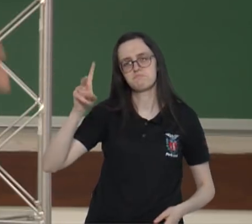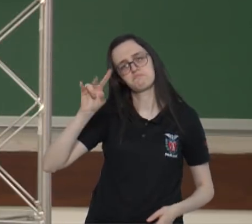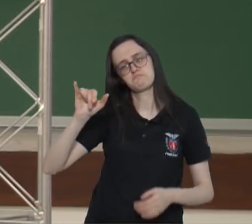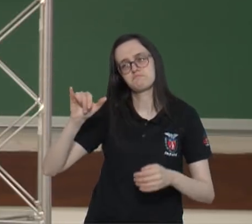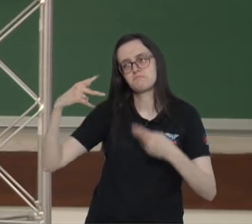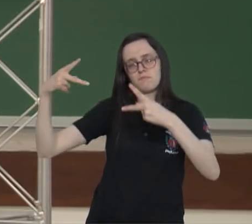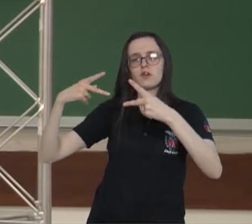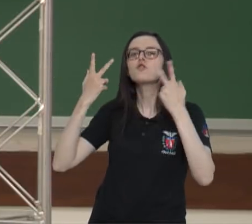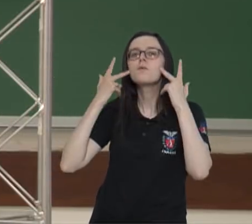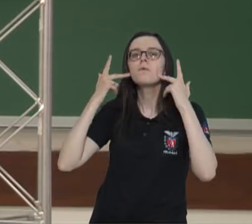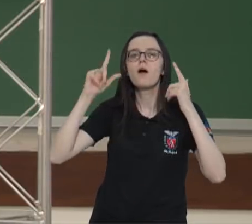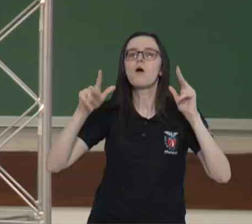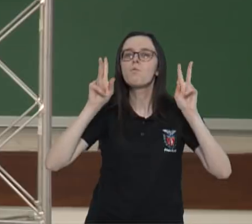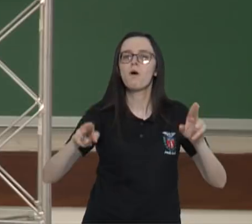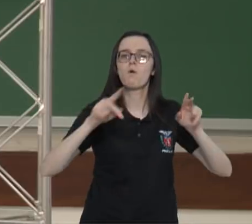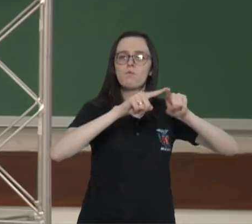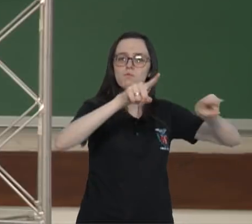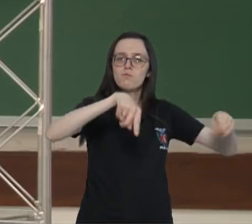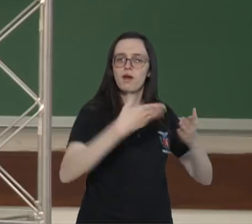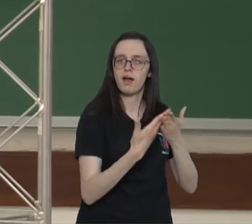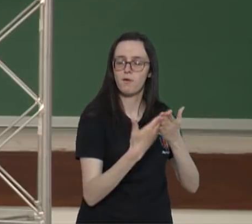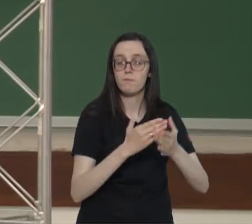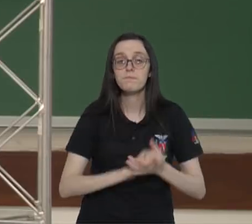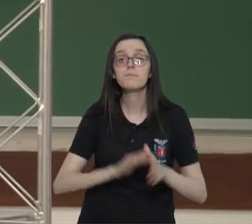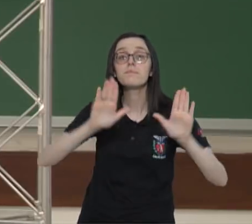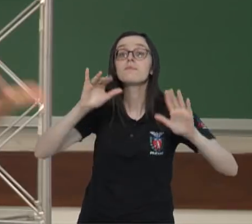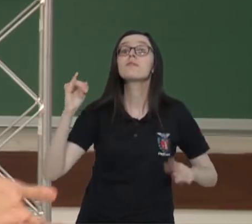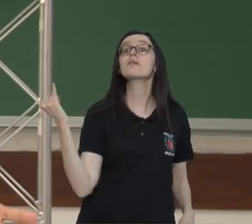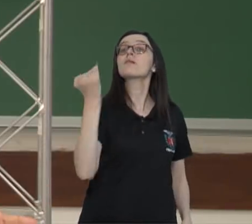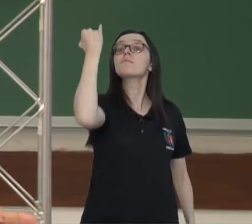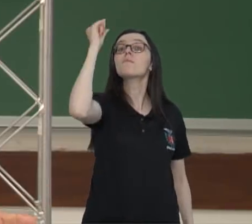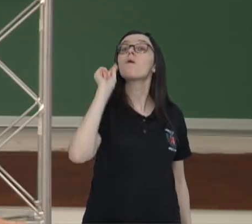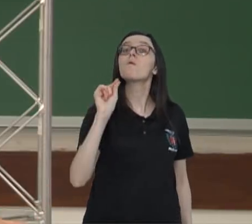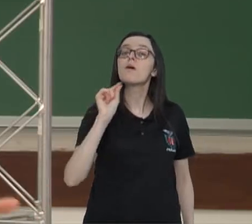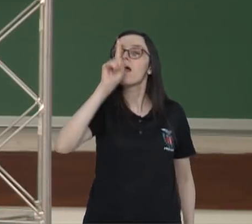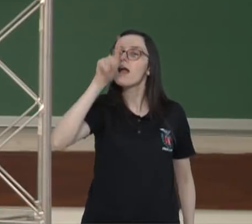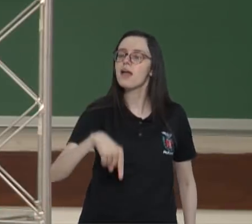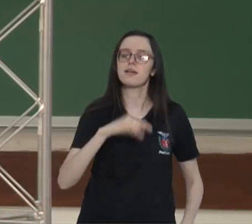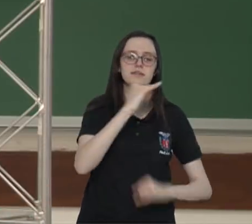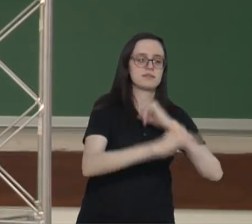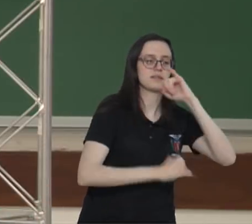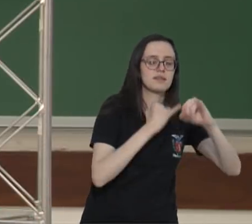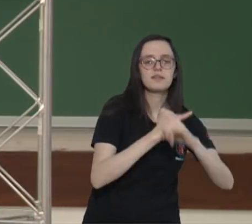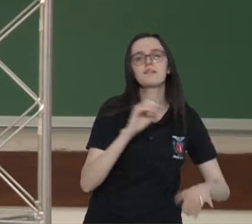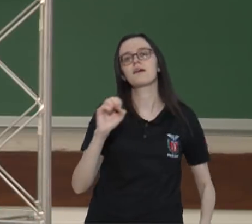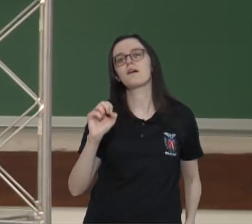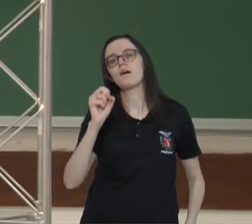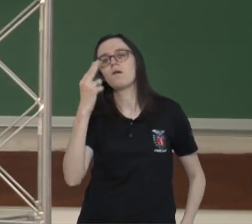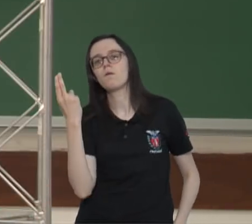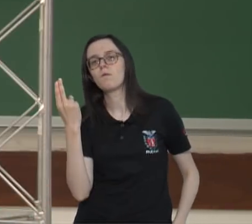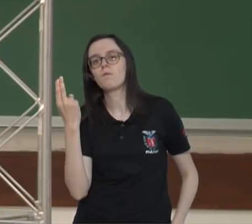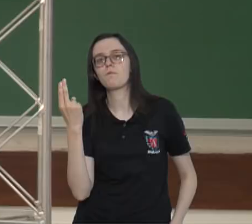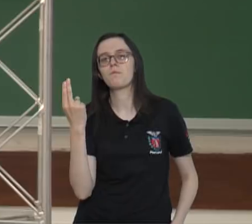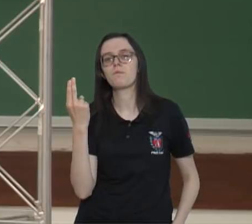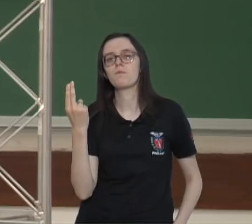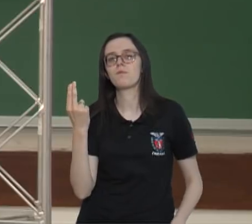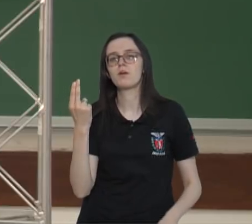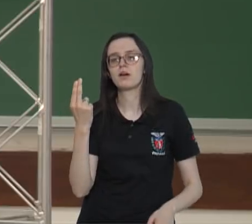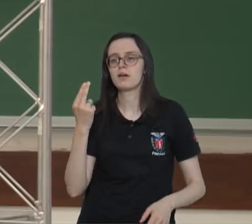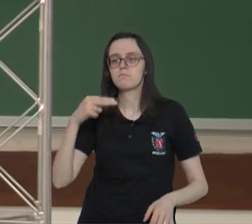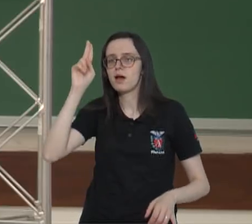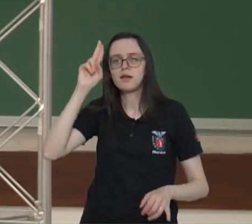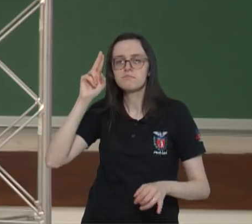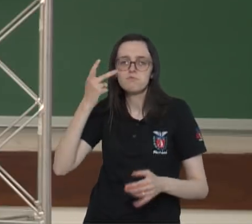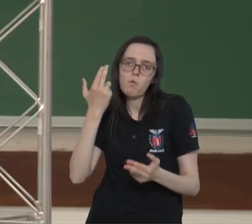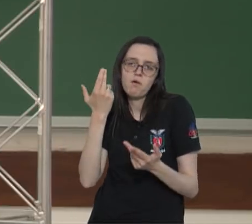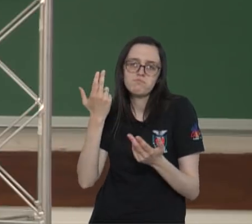como ele corrige as atividades do Classroom. Então, é importante que, seja de forma pela internet, ou seja na forma mais física